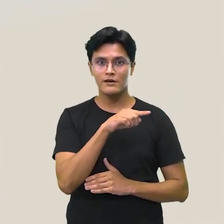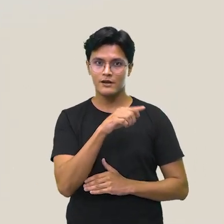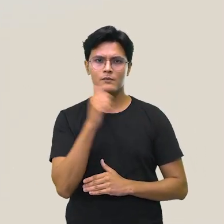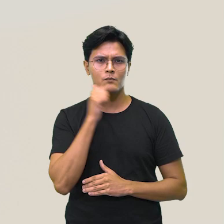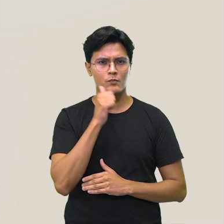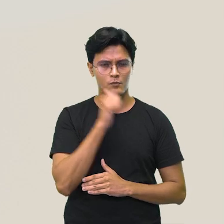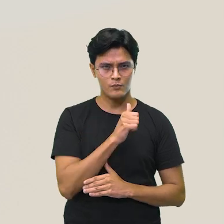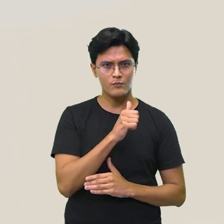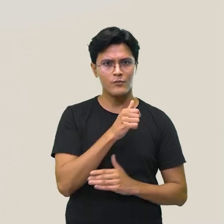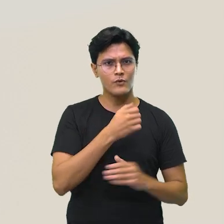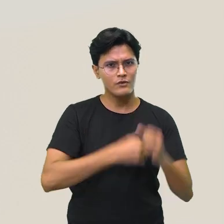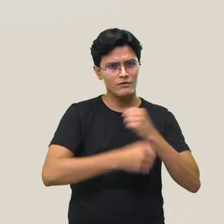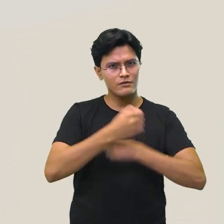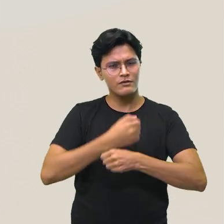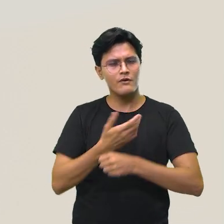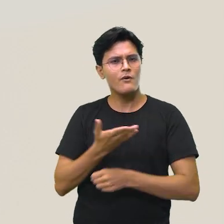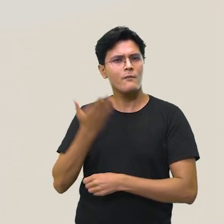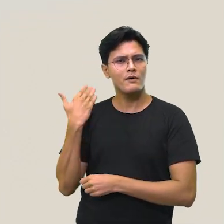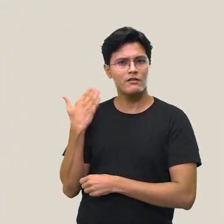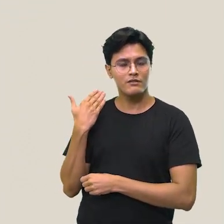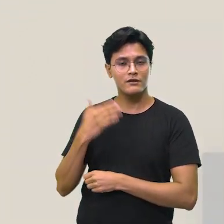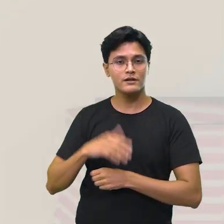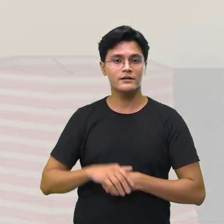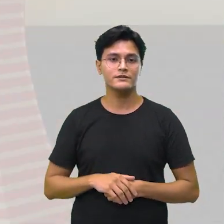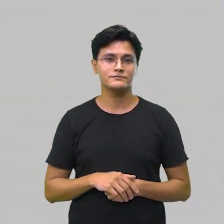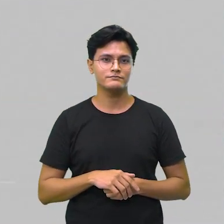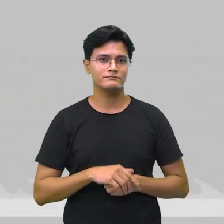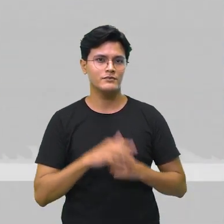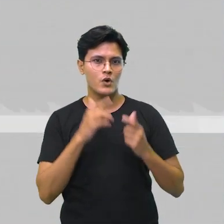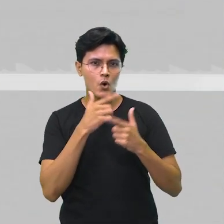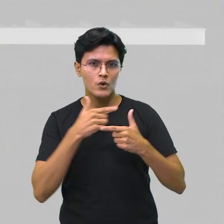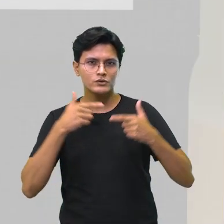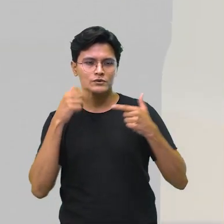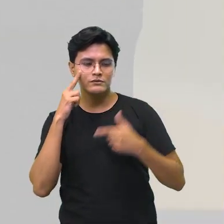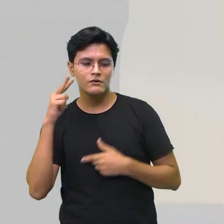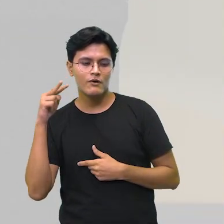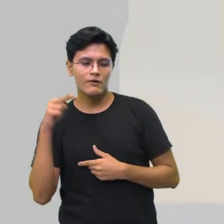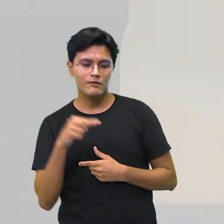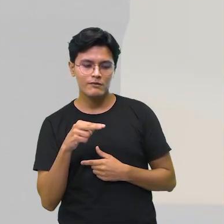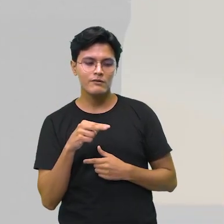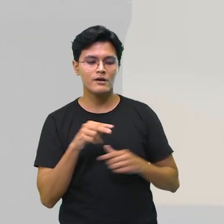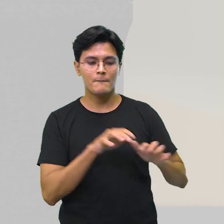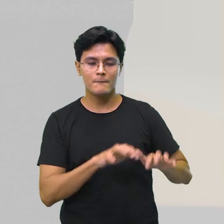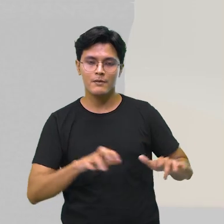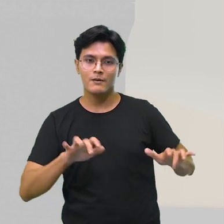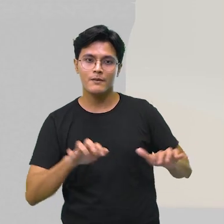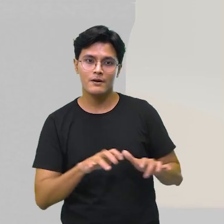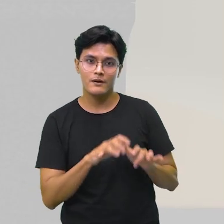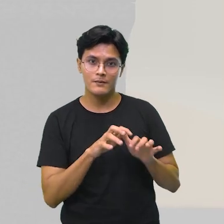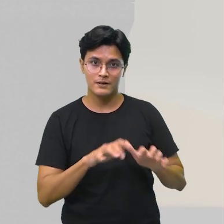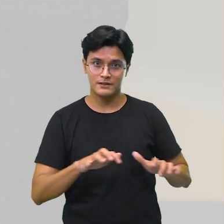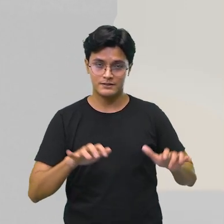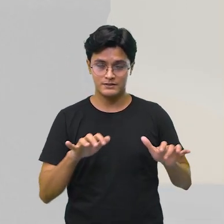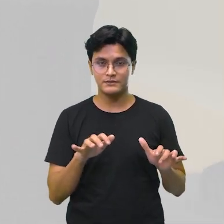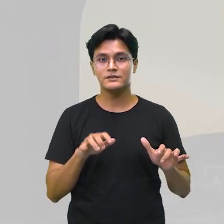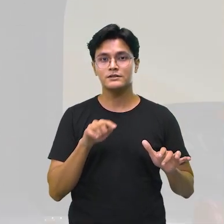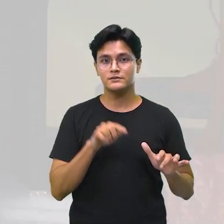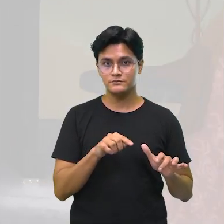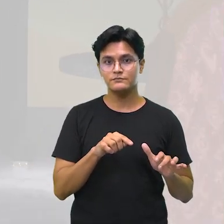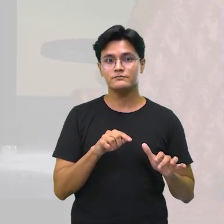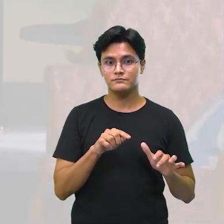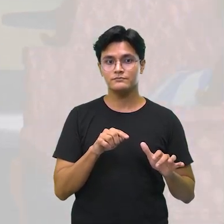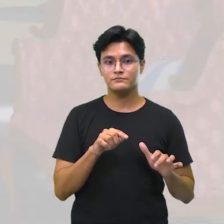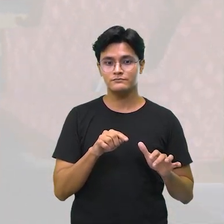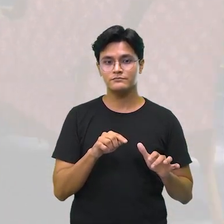anos mais moça. Olhava sorrindo para um velho piano que lhe ficava fronteiro, por cima dos